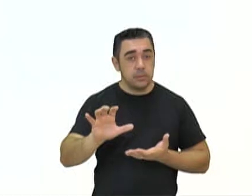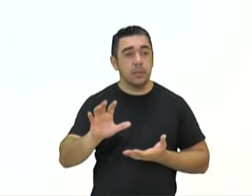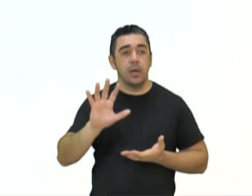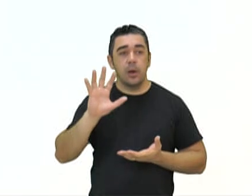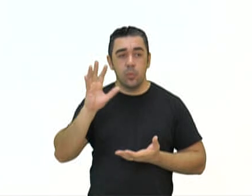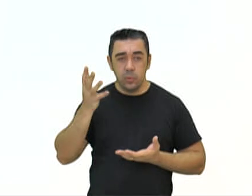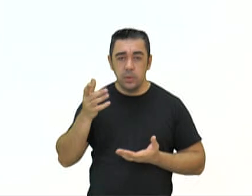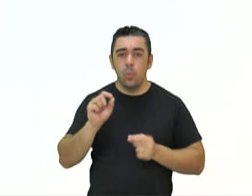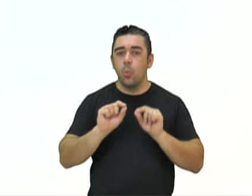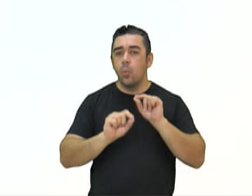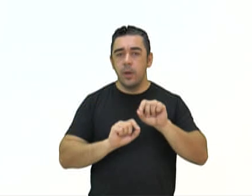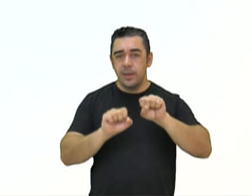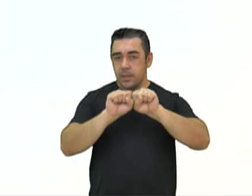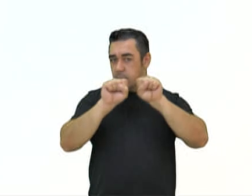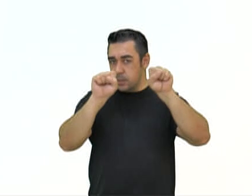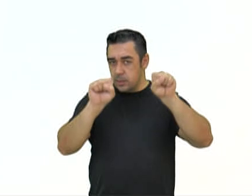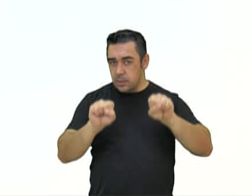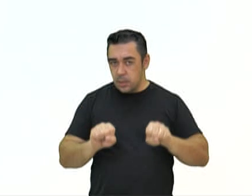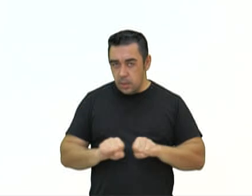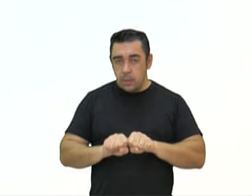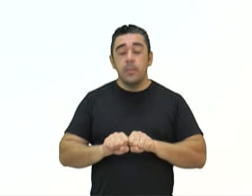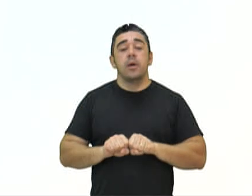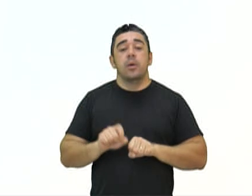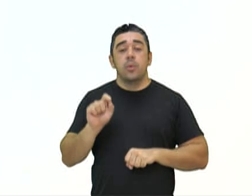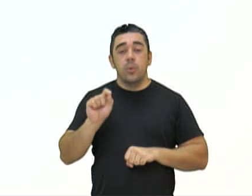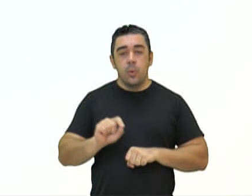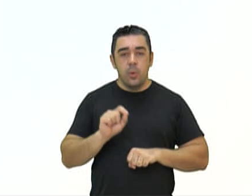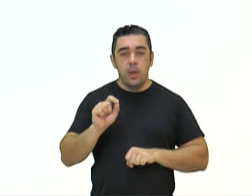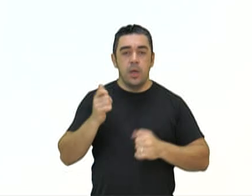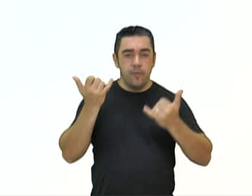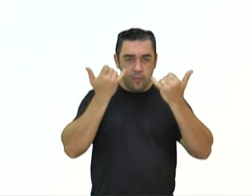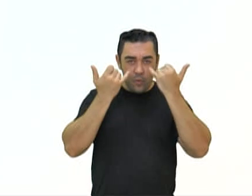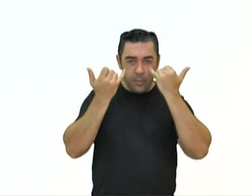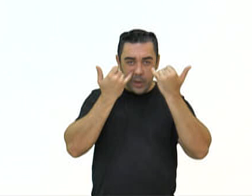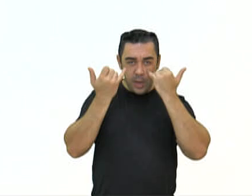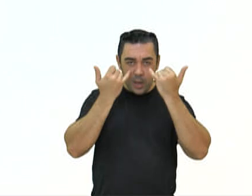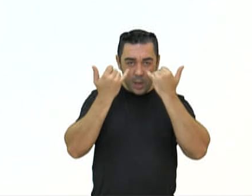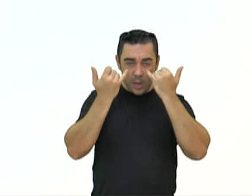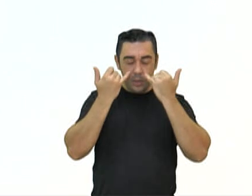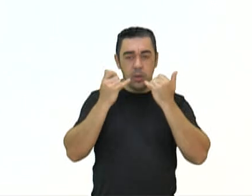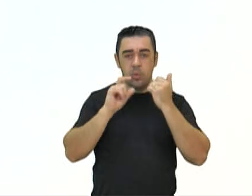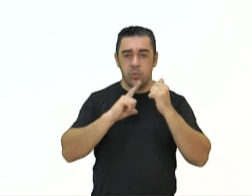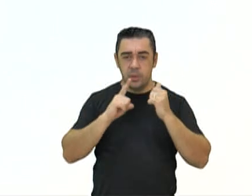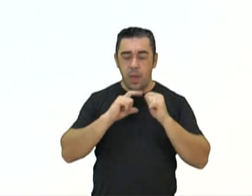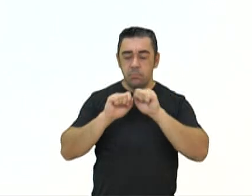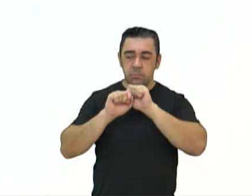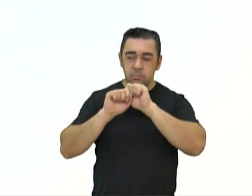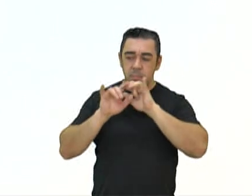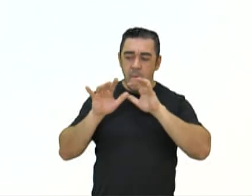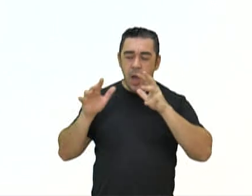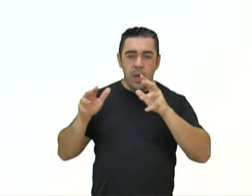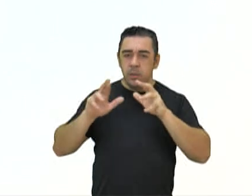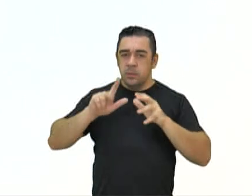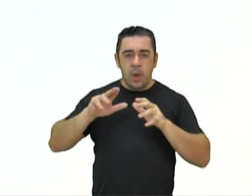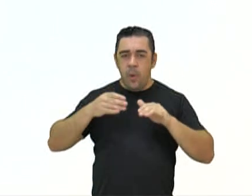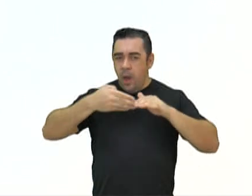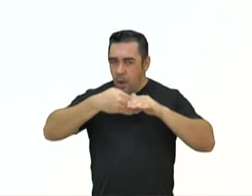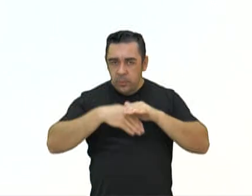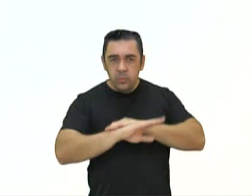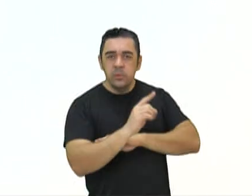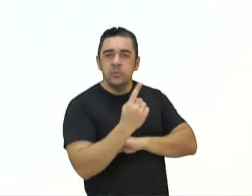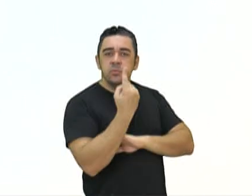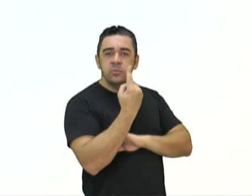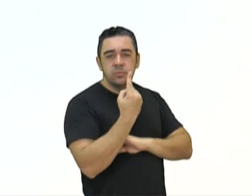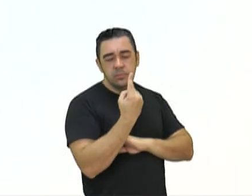um sistema no qual as informações são geradas em muitos pontos e não ficam armazenadas em um único